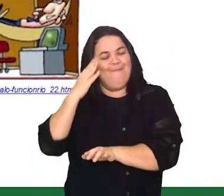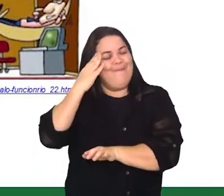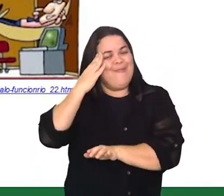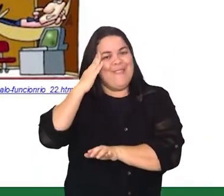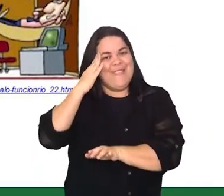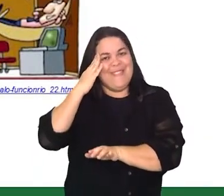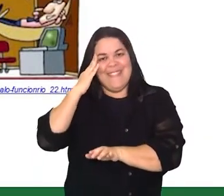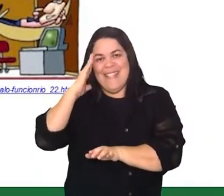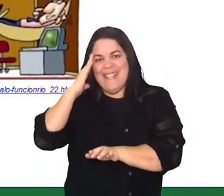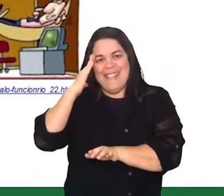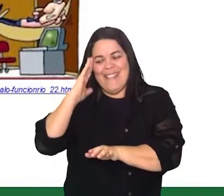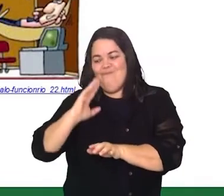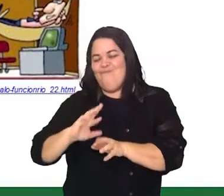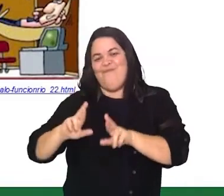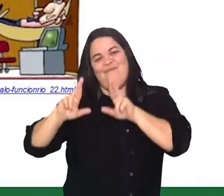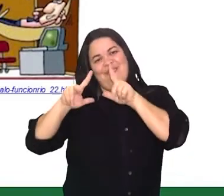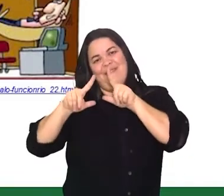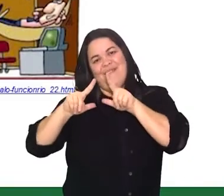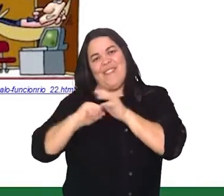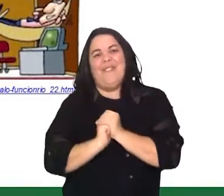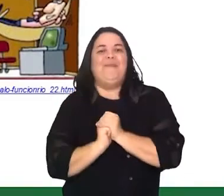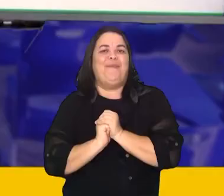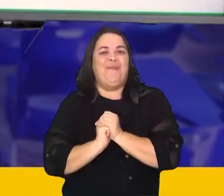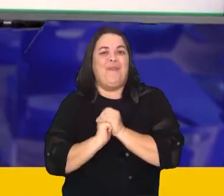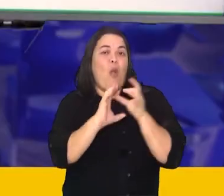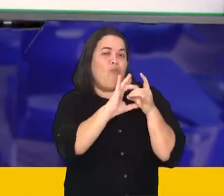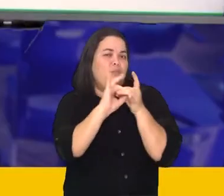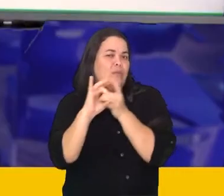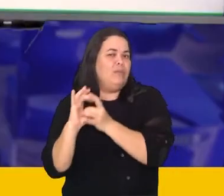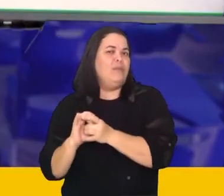que queria dizer a palavra balanço lá no